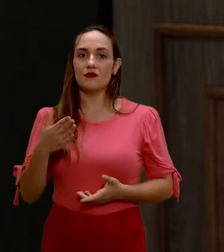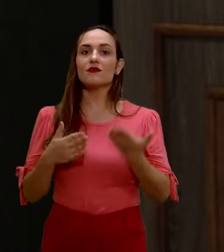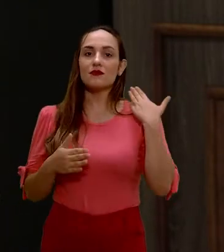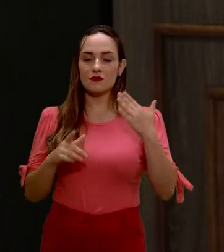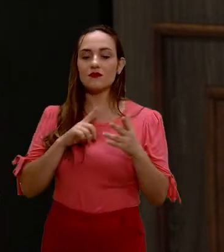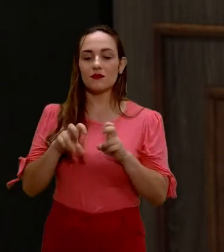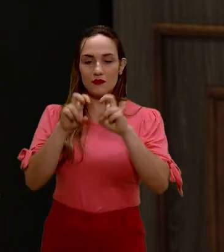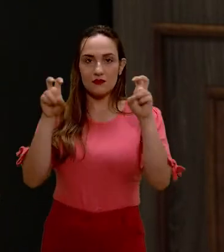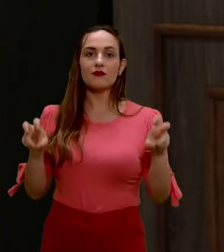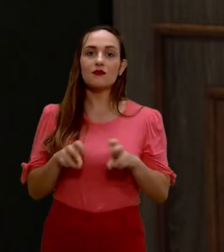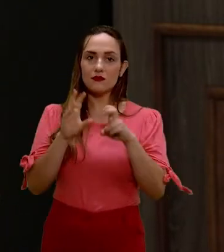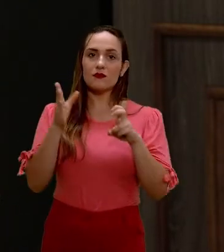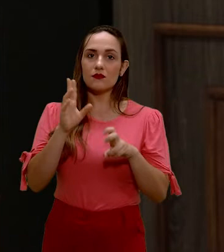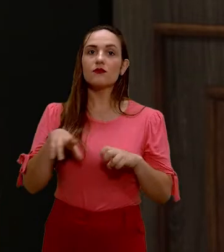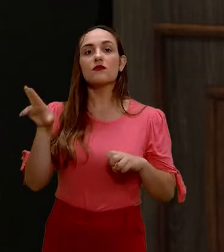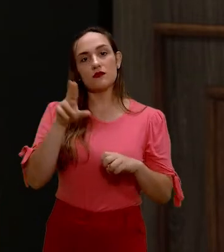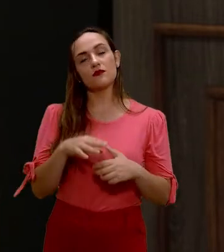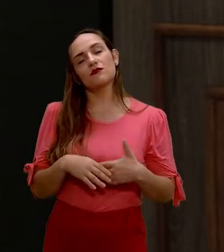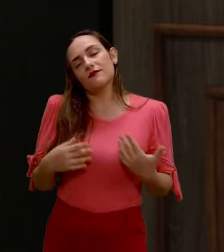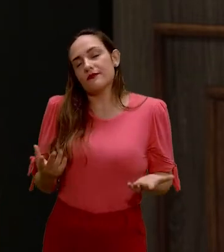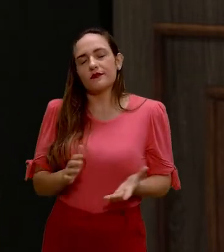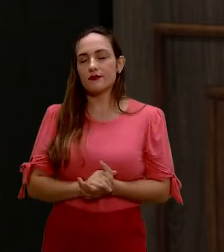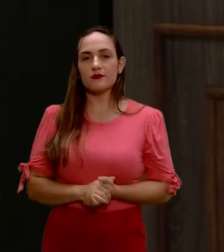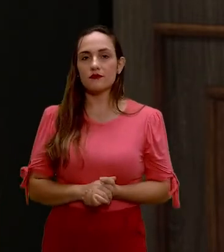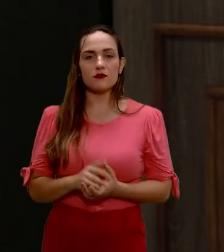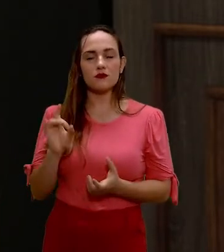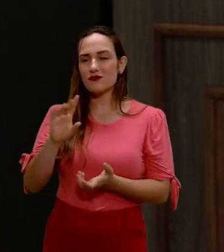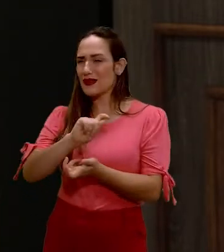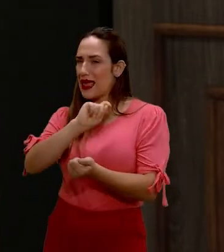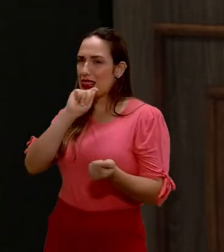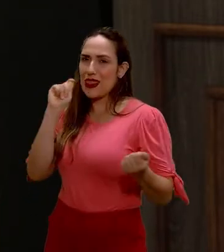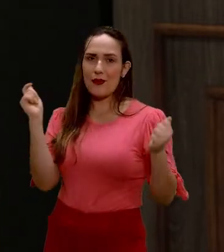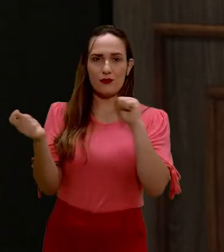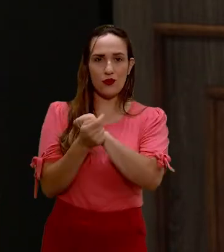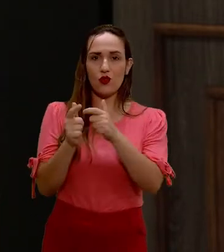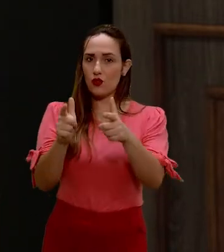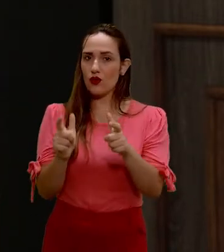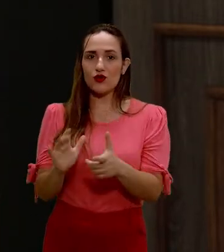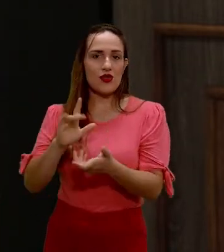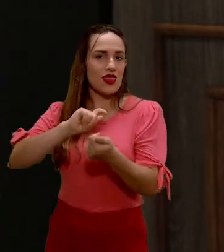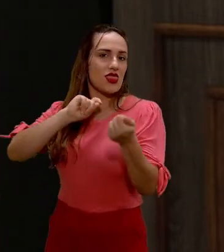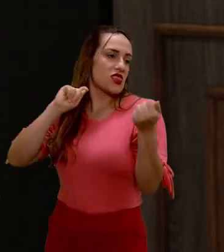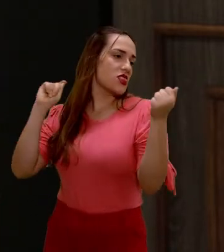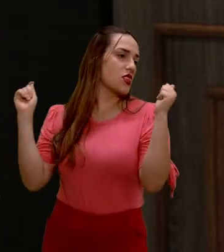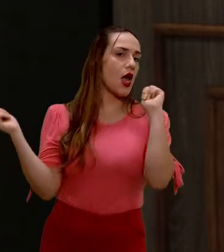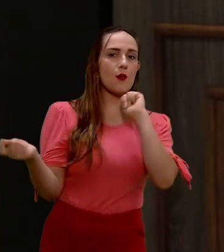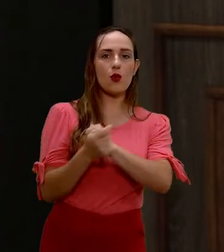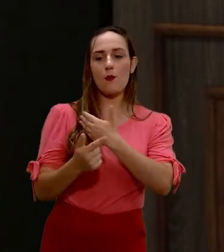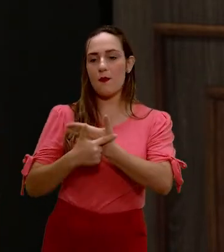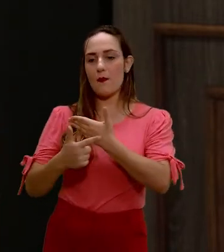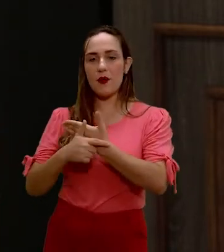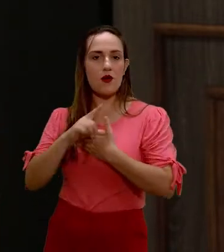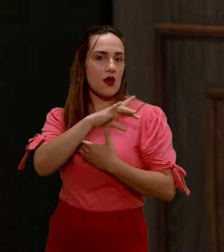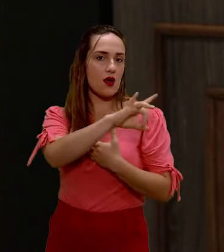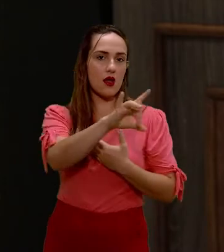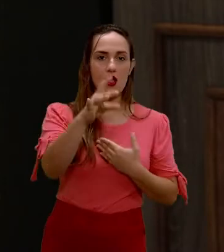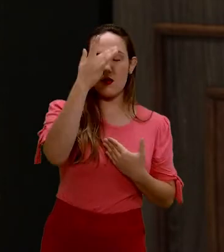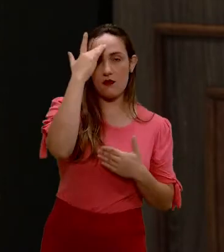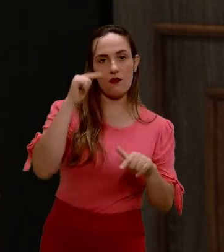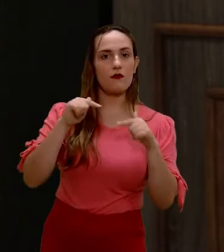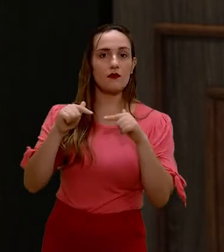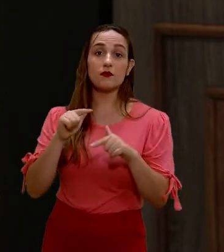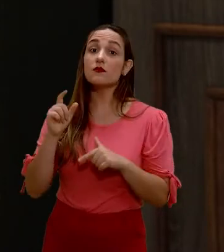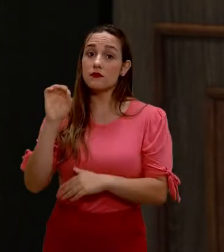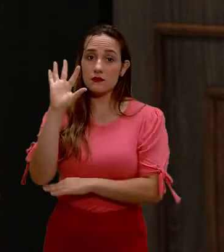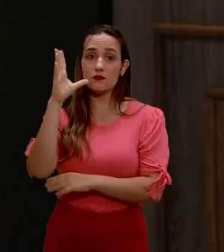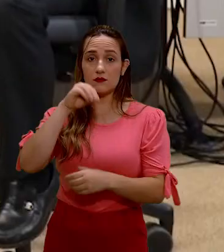já existia, porque ele já usava as máquinas de lá. Foi readequação do local, que quando se iniciou foi dentro